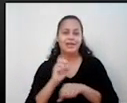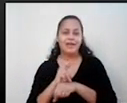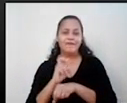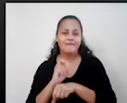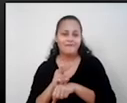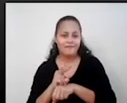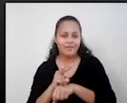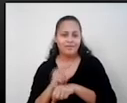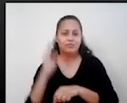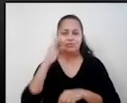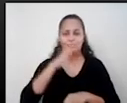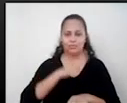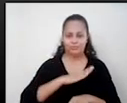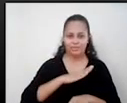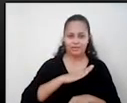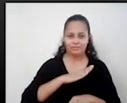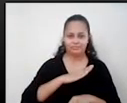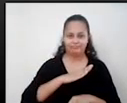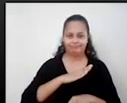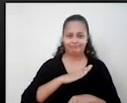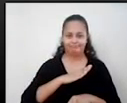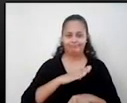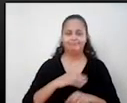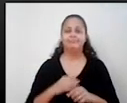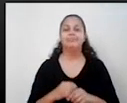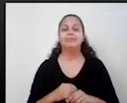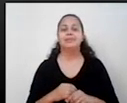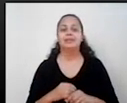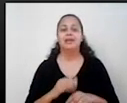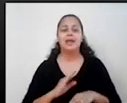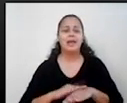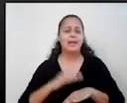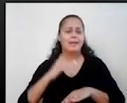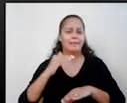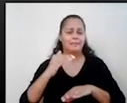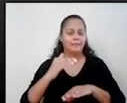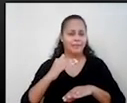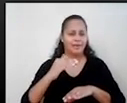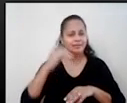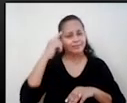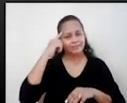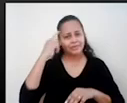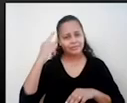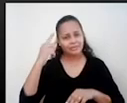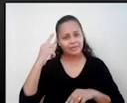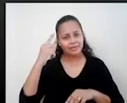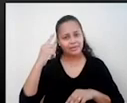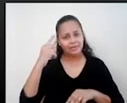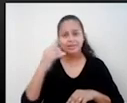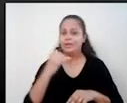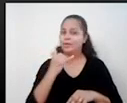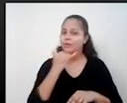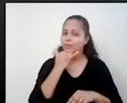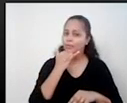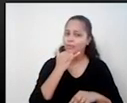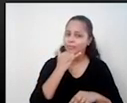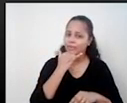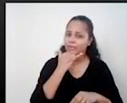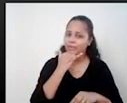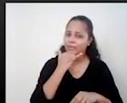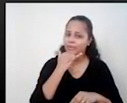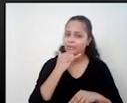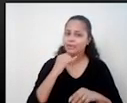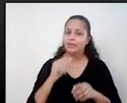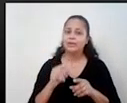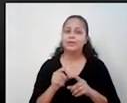e chikungunya. Mal sabem todos que há muito, muito mais dessas criaturinhas por aí, com o perdão das maiúsculas, que